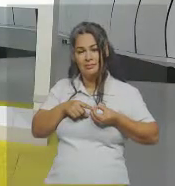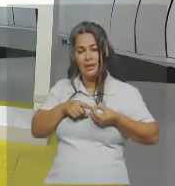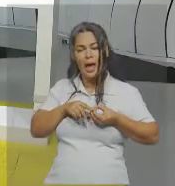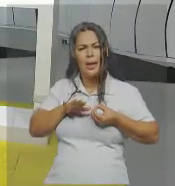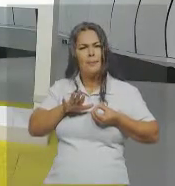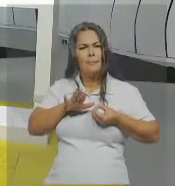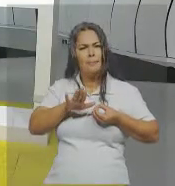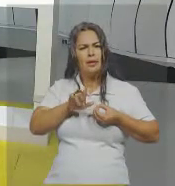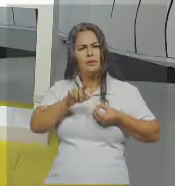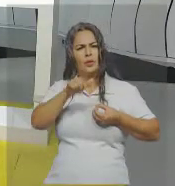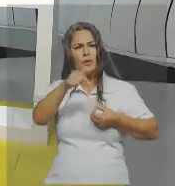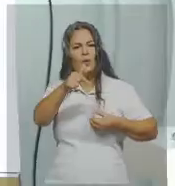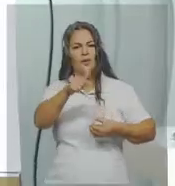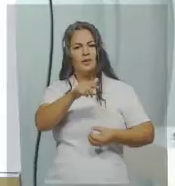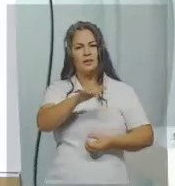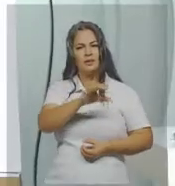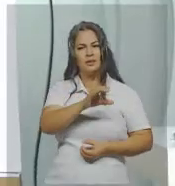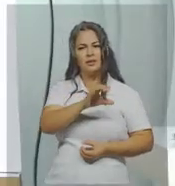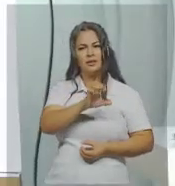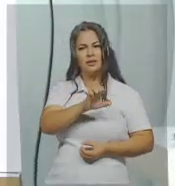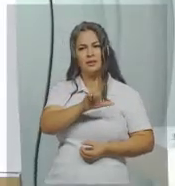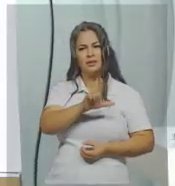uma outra célula,